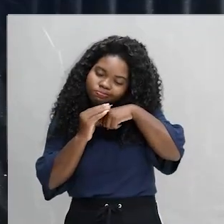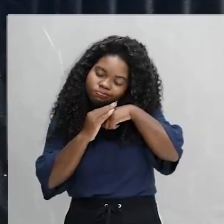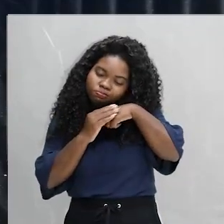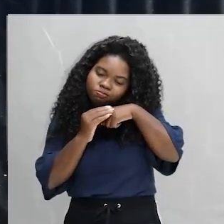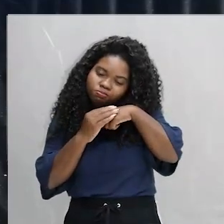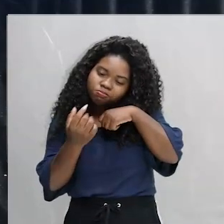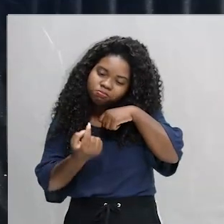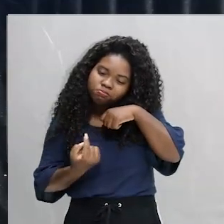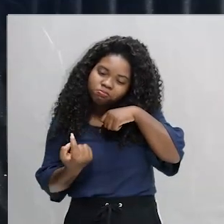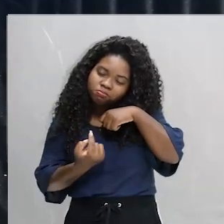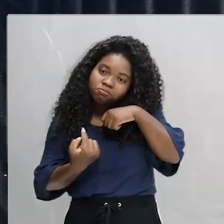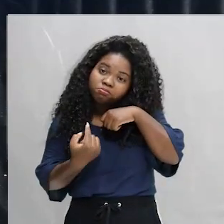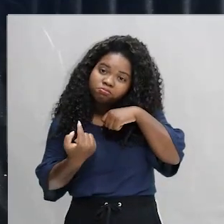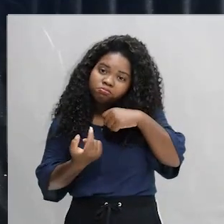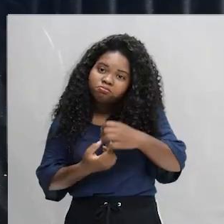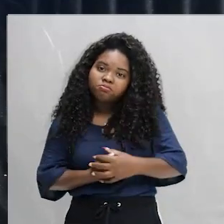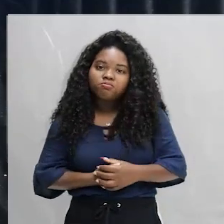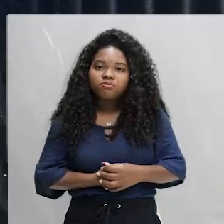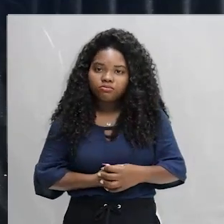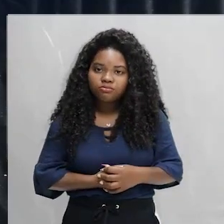necessariamente